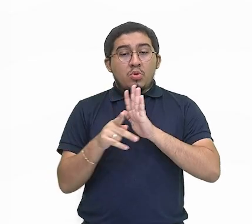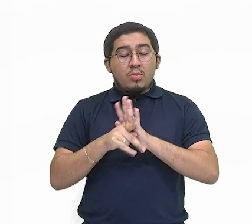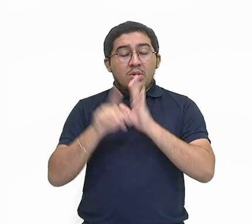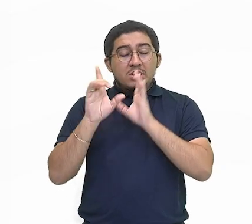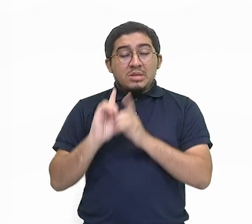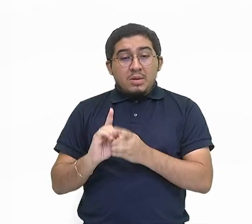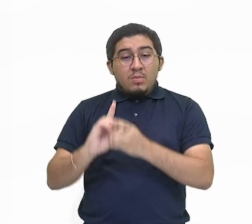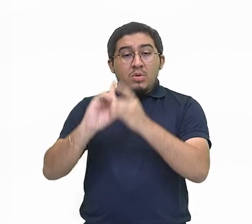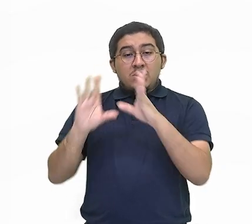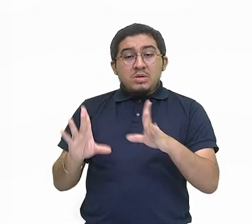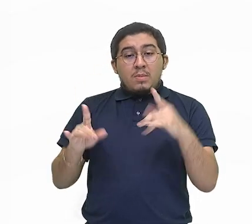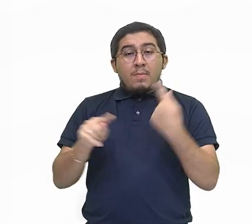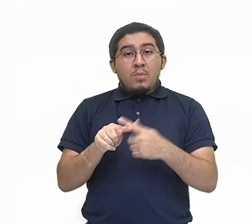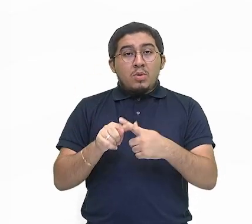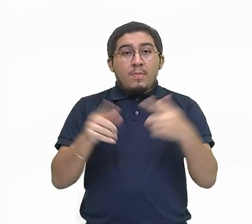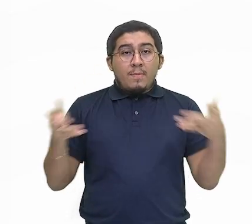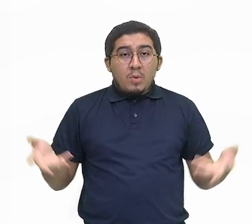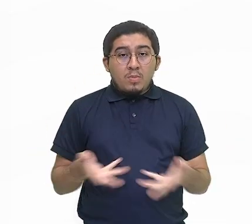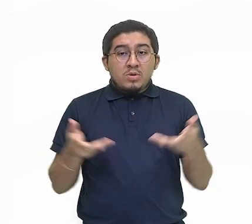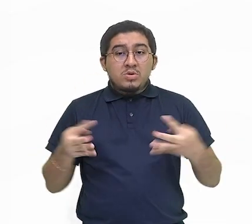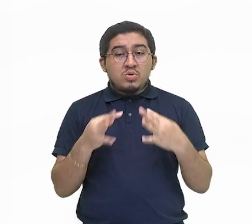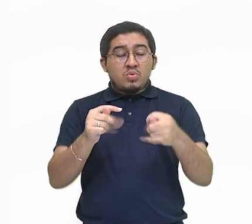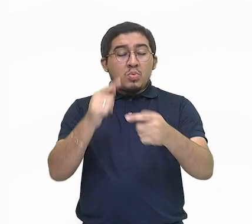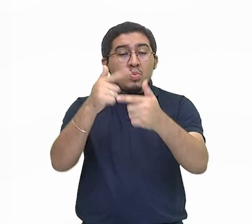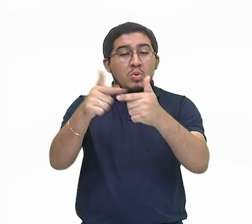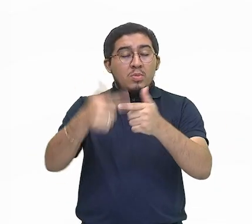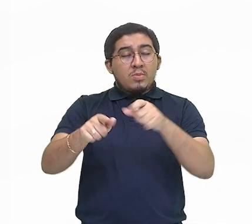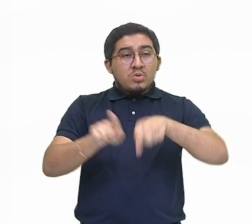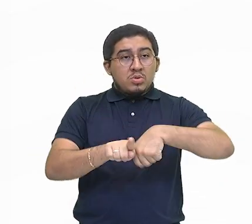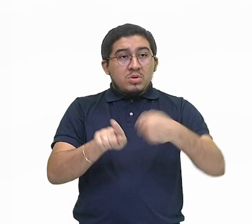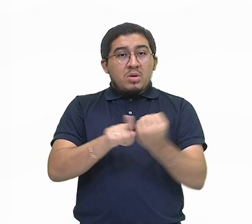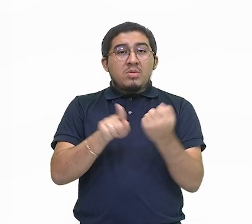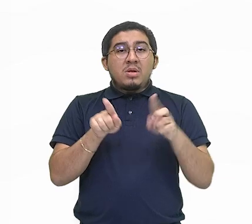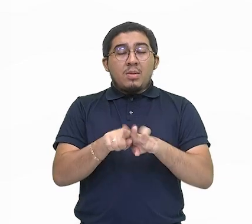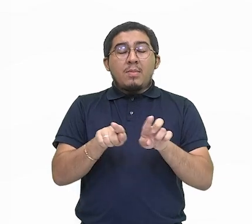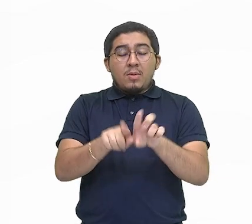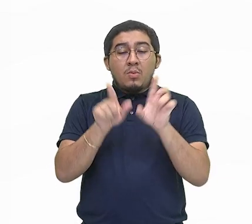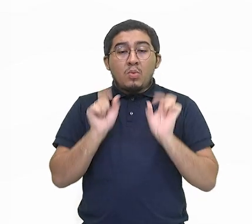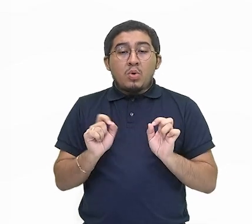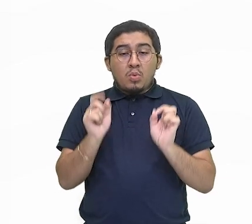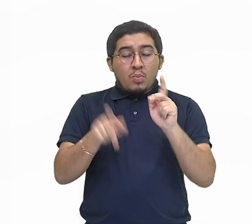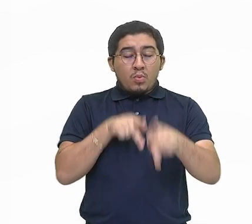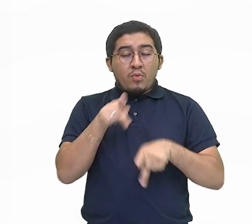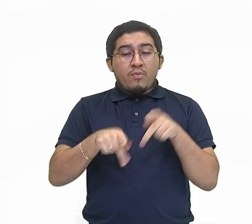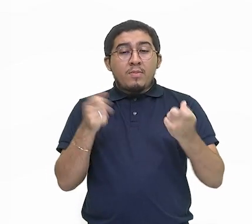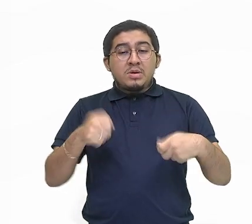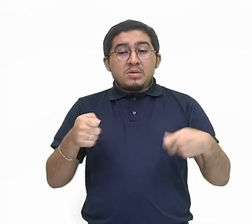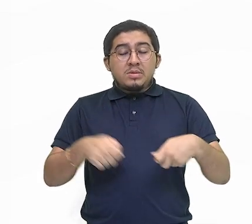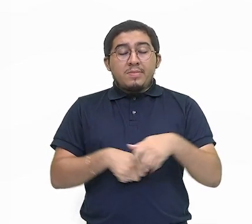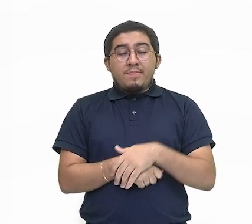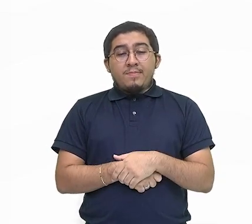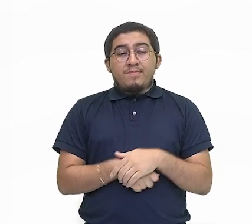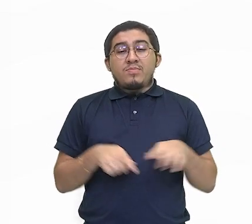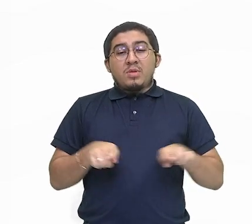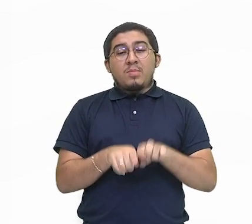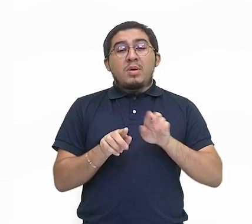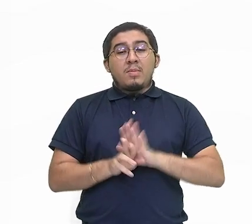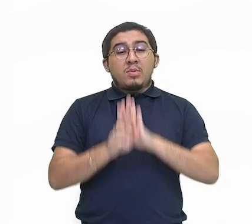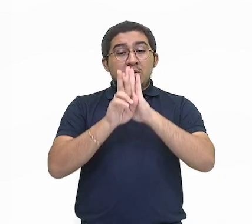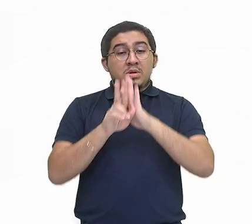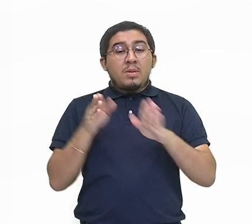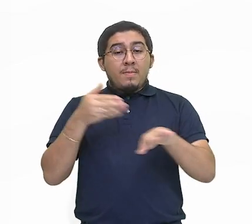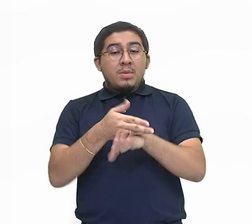pois mobilizam as demandas sociais, aquilo que o povo precisa. Representam interesses de uma